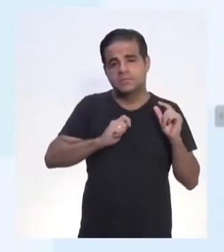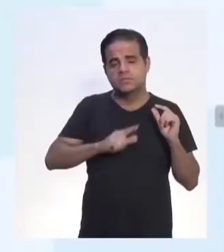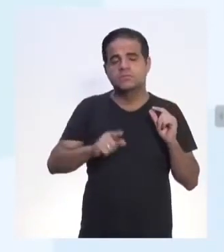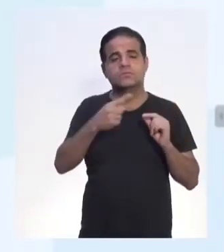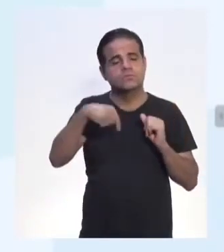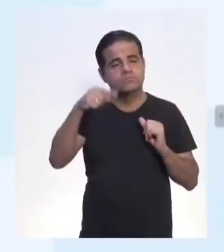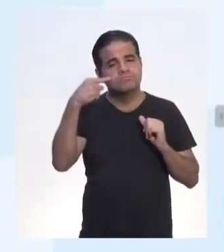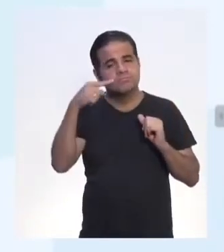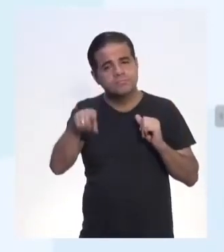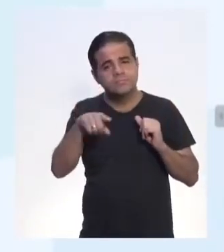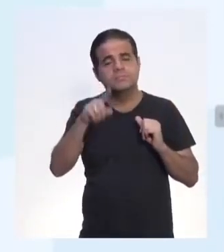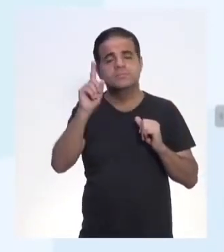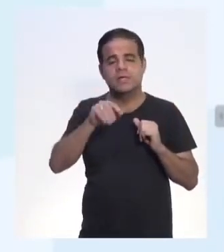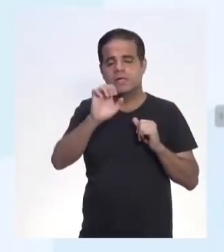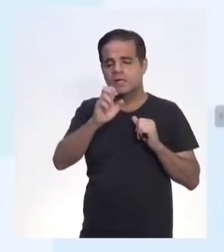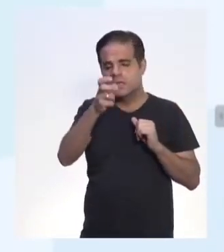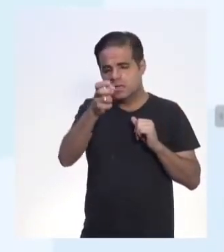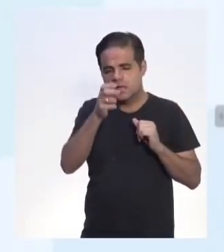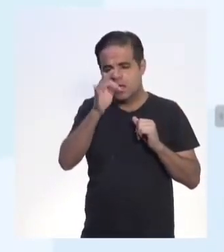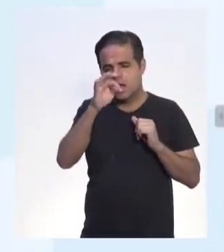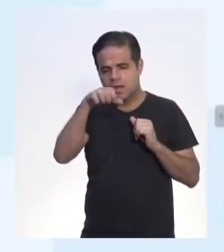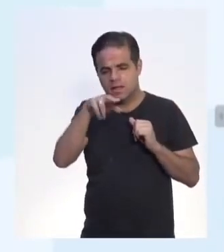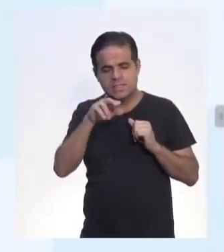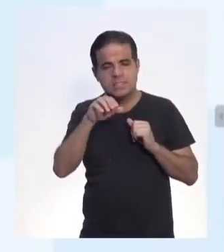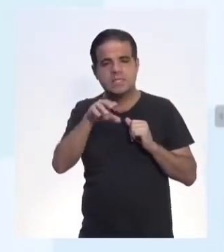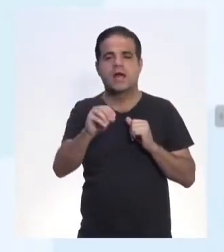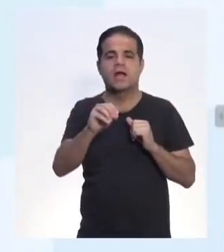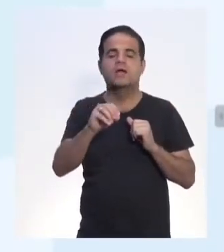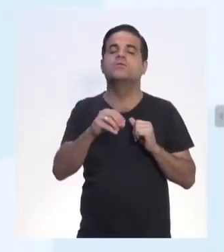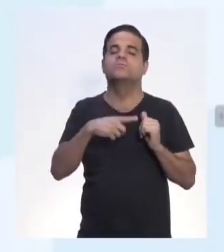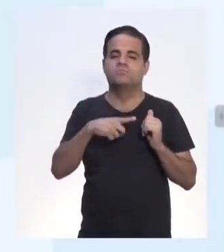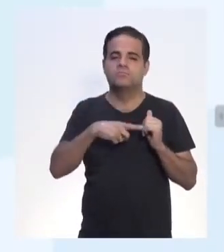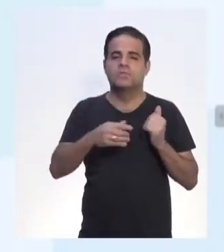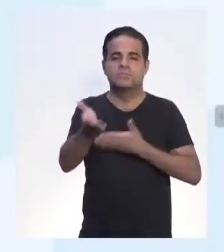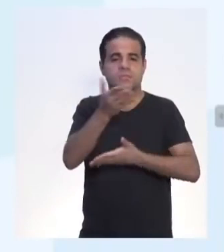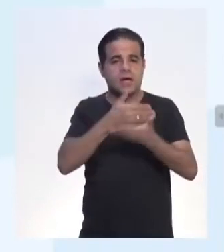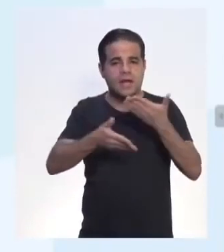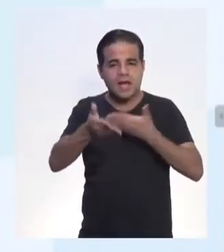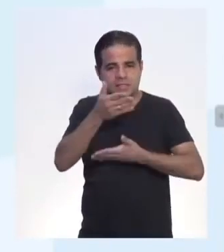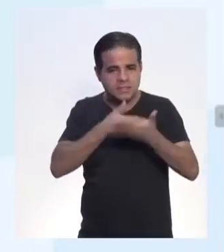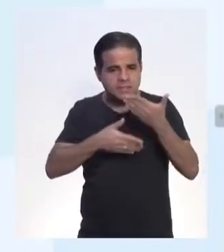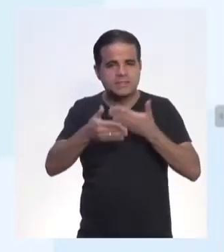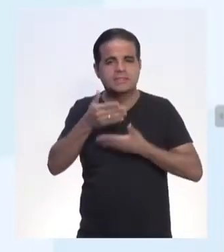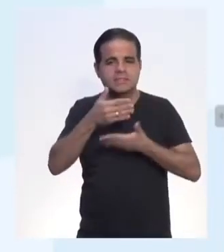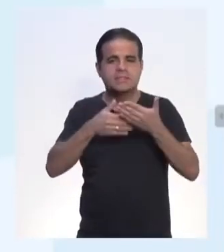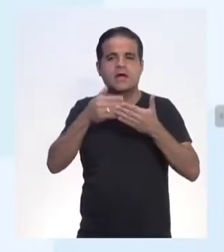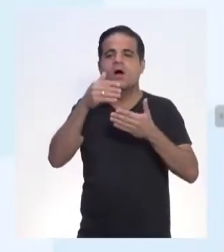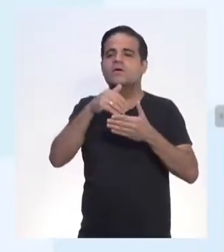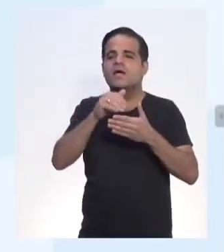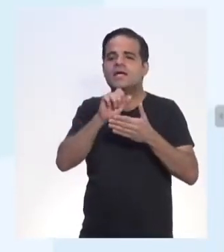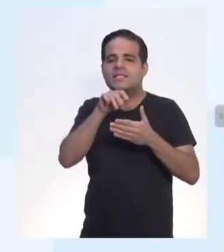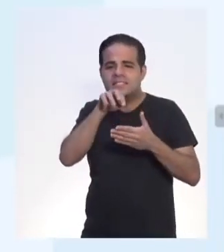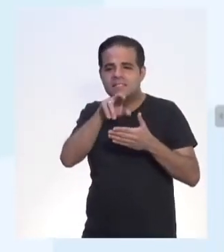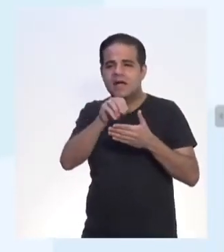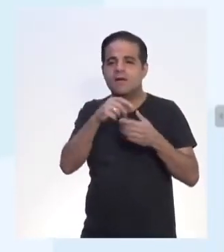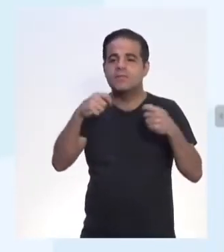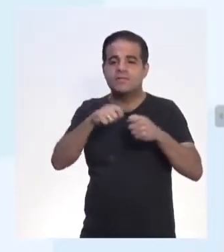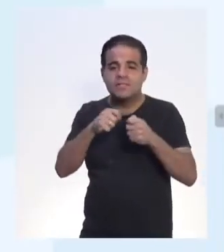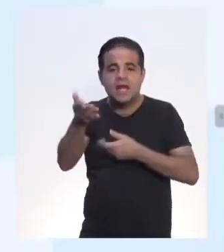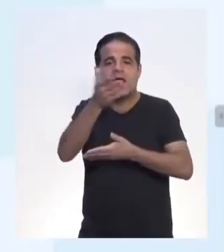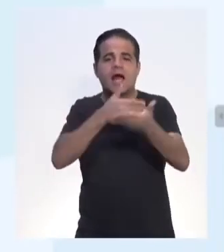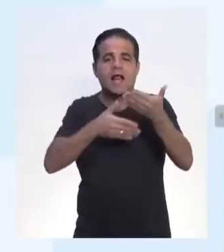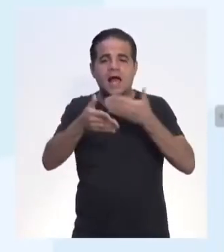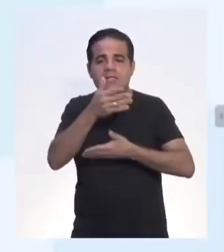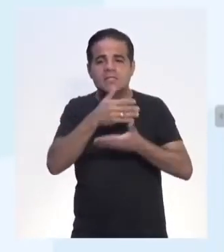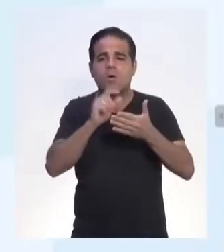nós consideramos como externos. Então, nós temos a relação de externos. E aí eu tenho que fazer a relação.